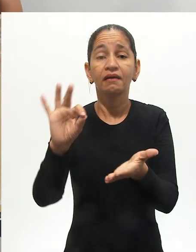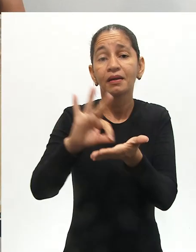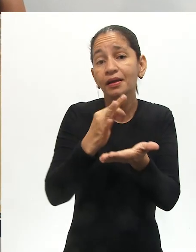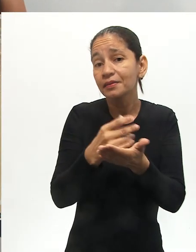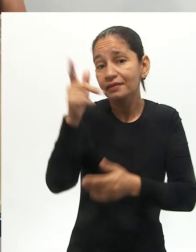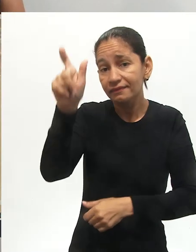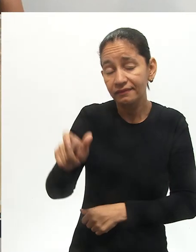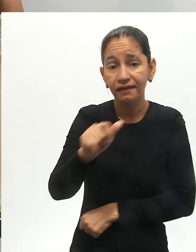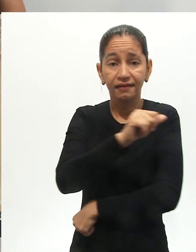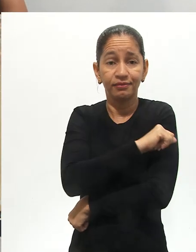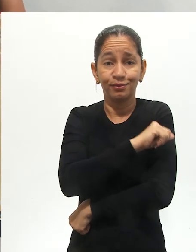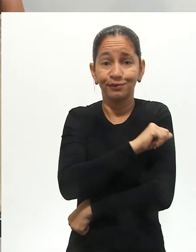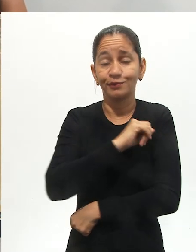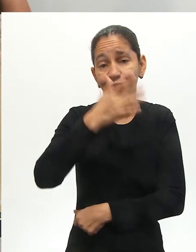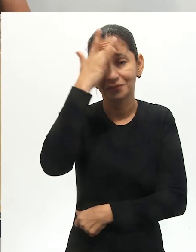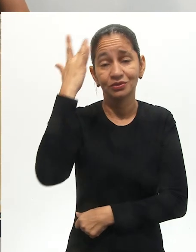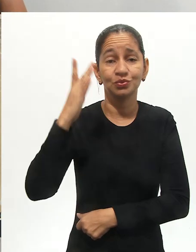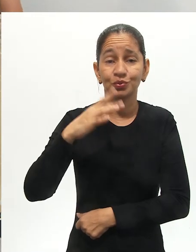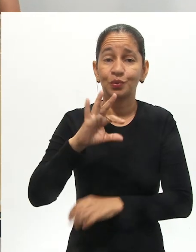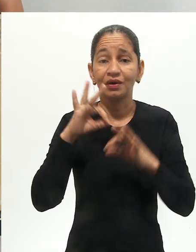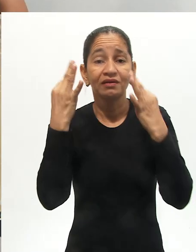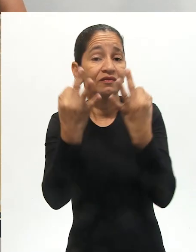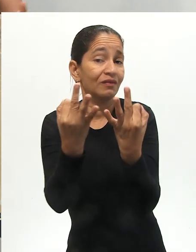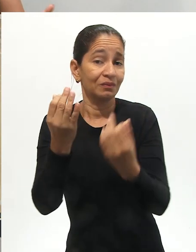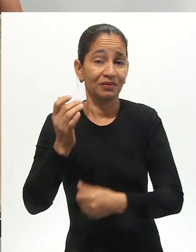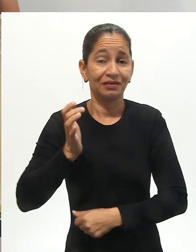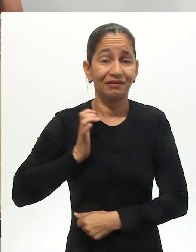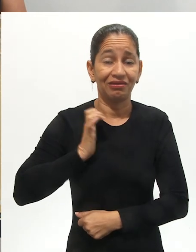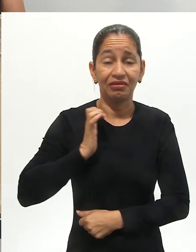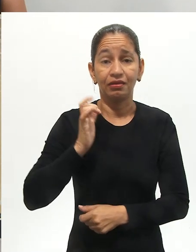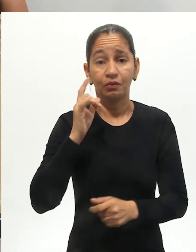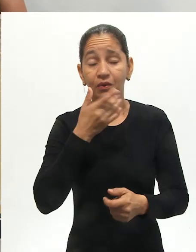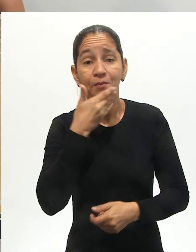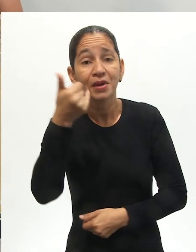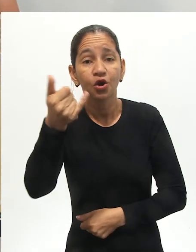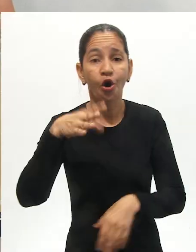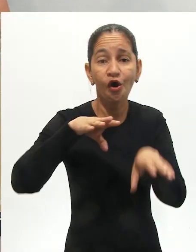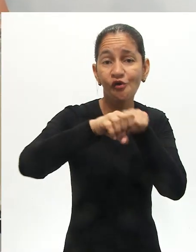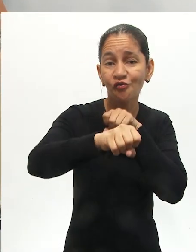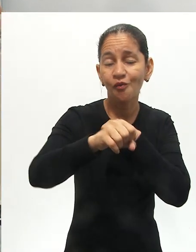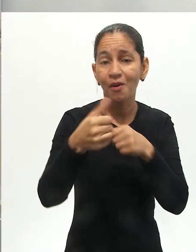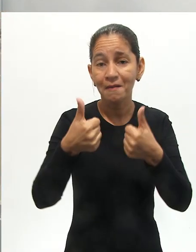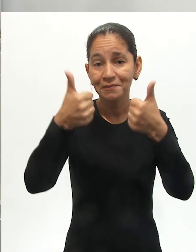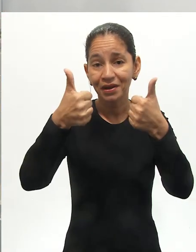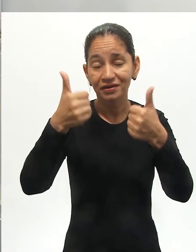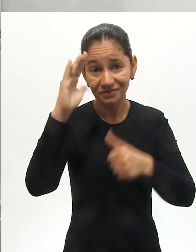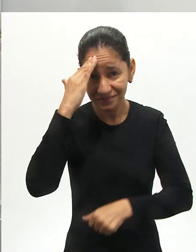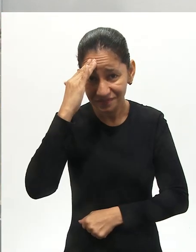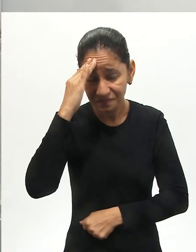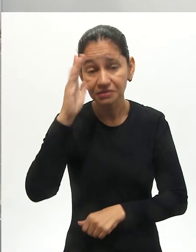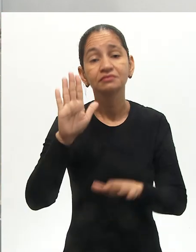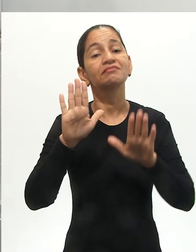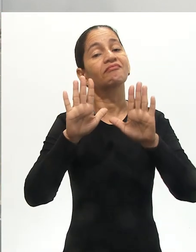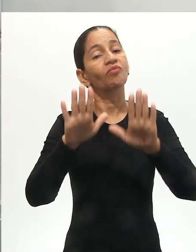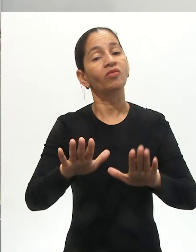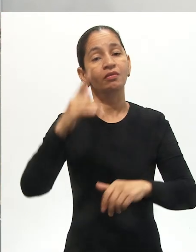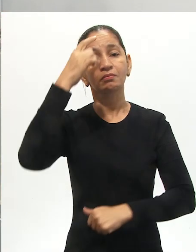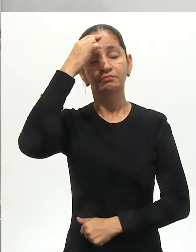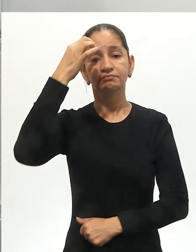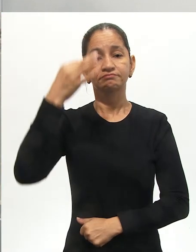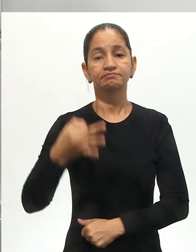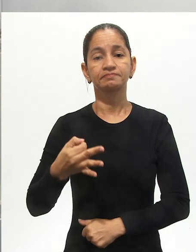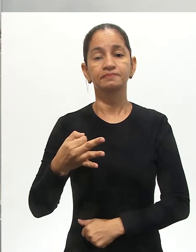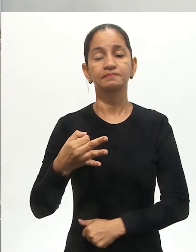atraídos para essas escolas, visto que eles estavam buscando um ensino novo, um ensino atraente para os filhos, mas ela manteve